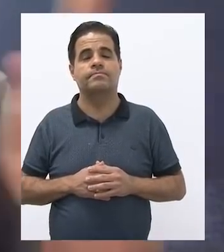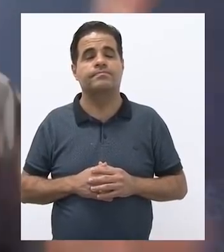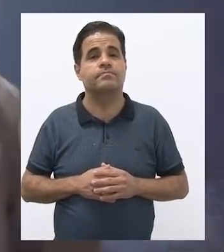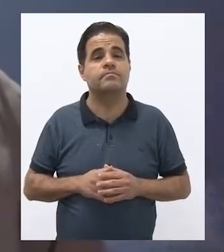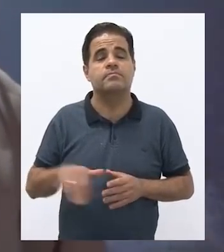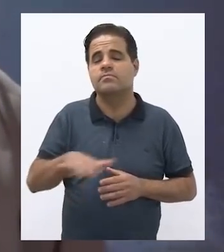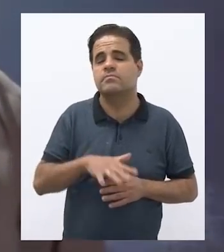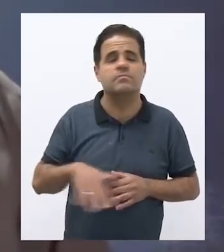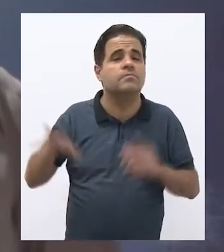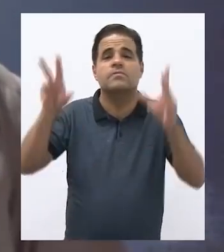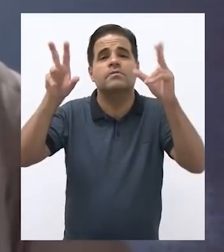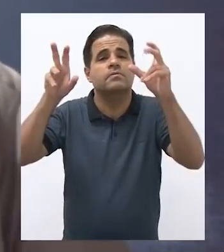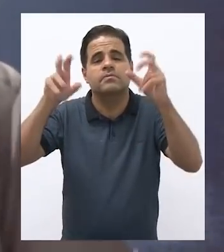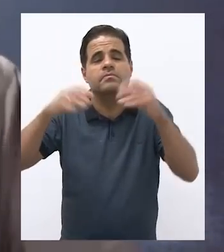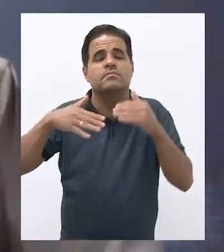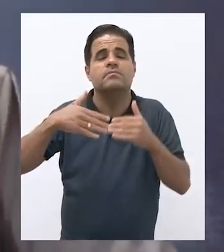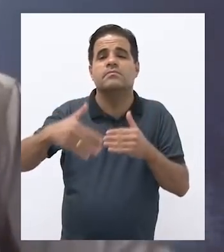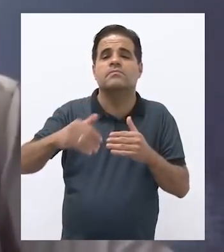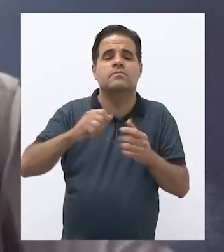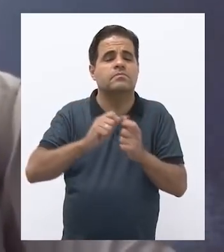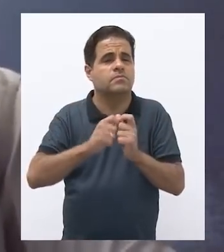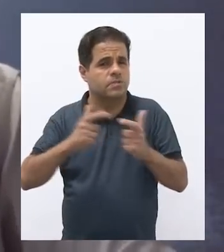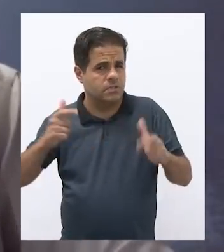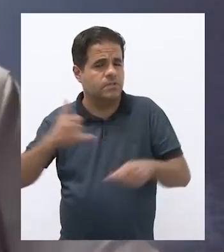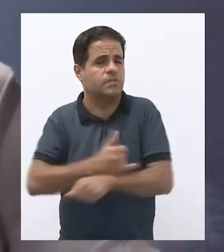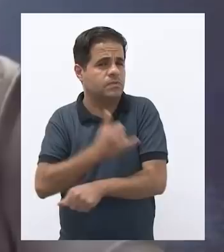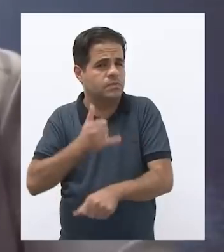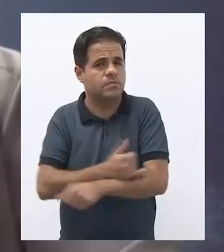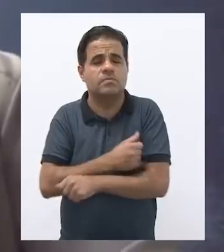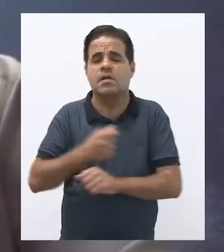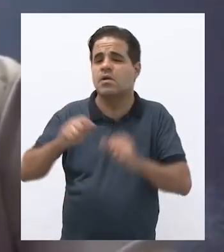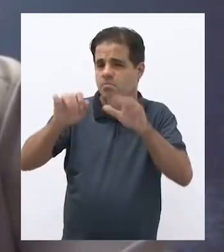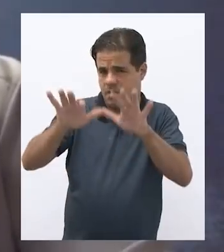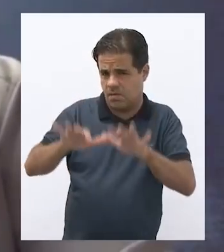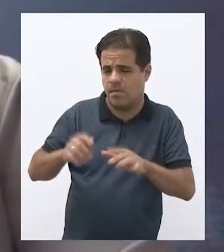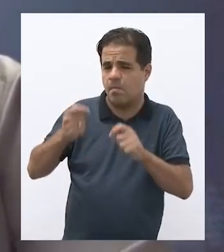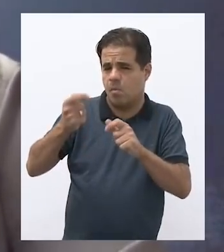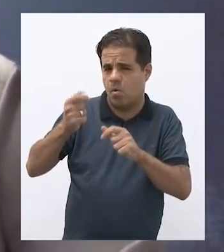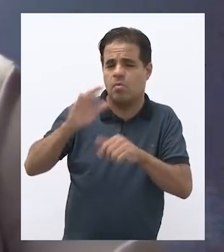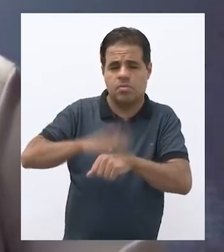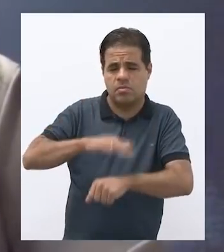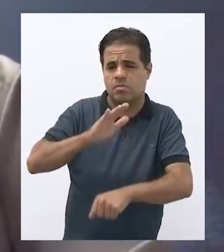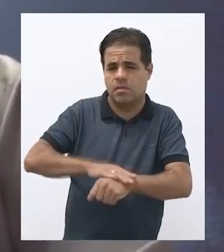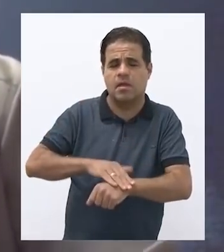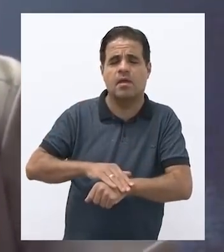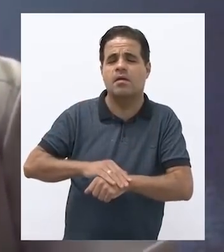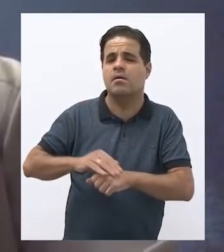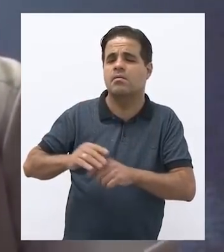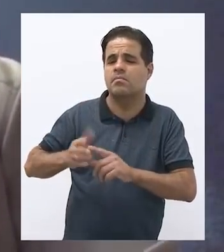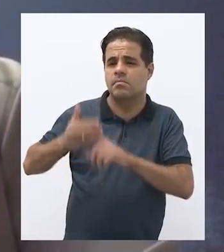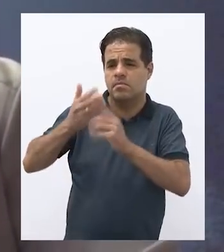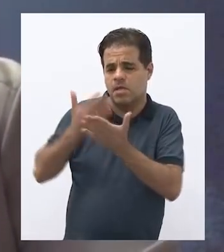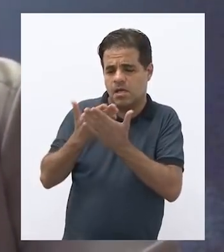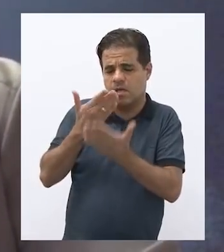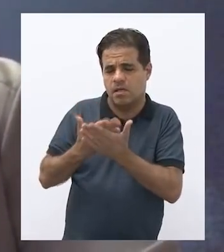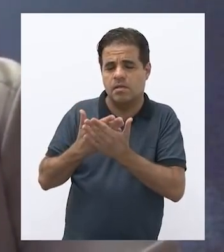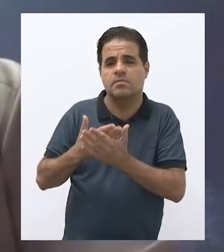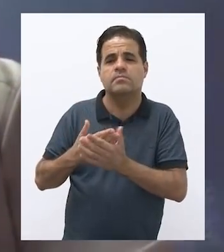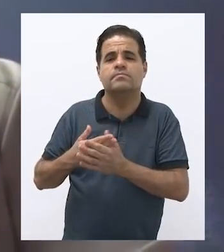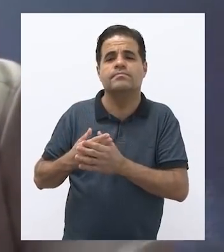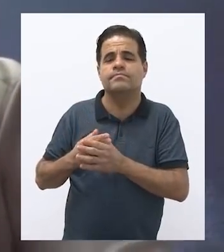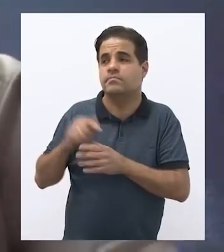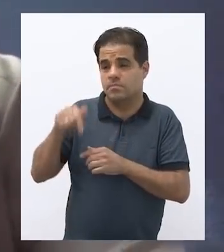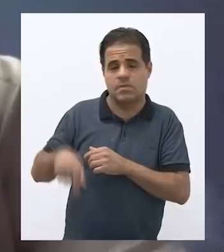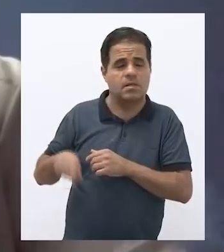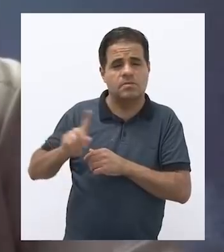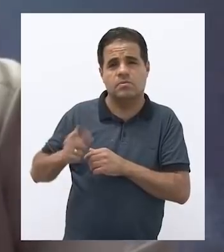No caso de infraestrutura, eu escrevi recentemente na Technology Review, não